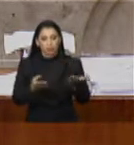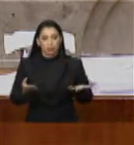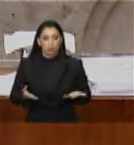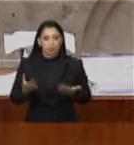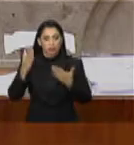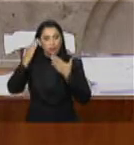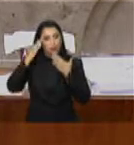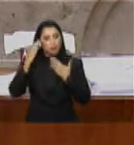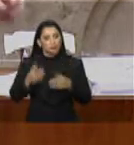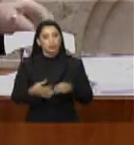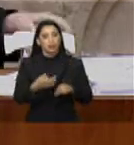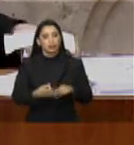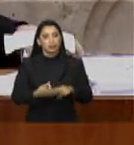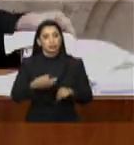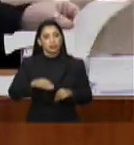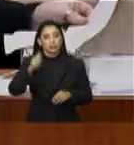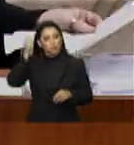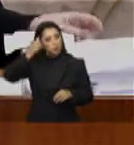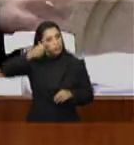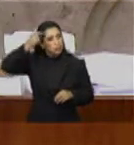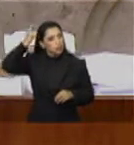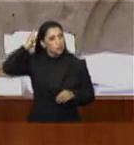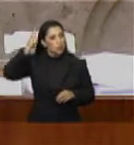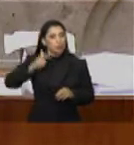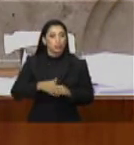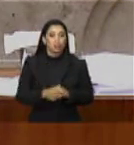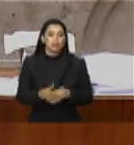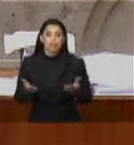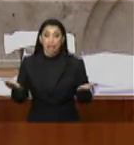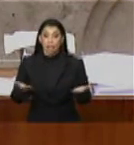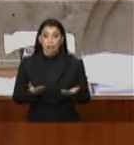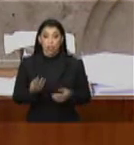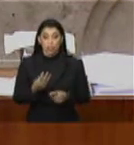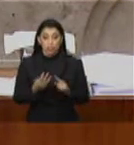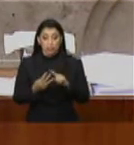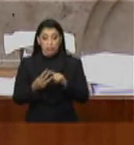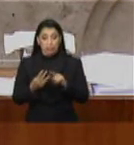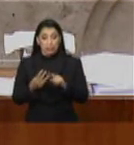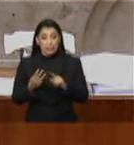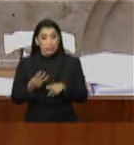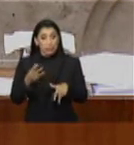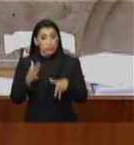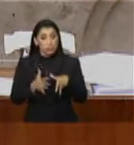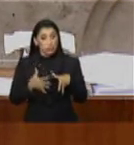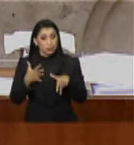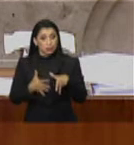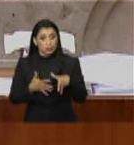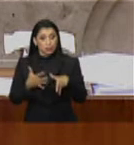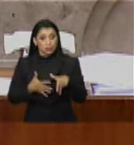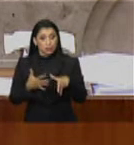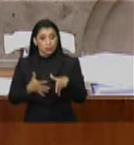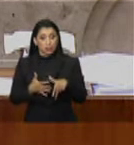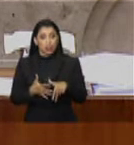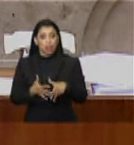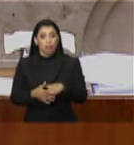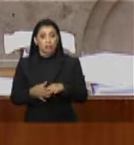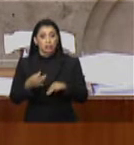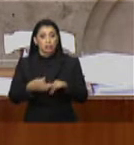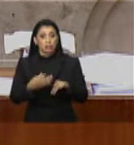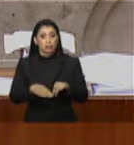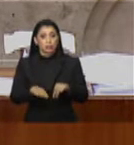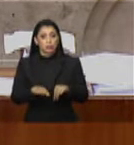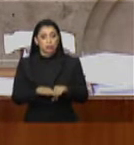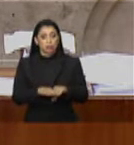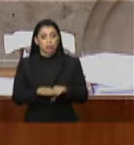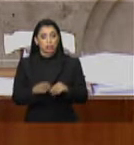Alexandre de Moraes temos três sustentações orais senhores ministros eu